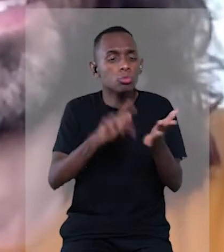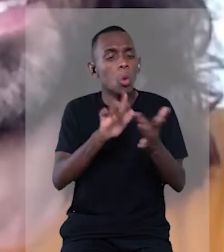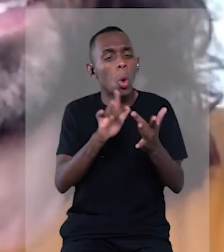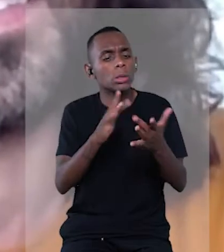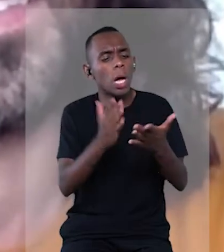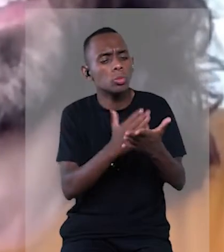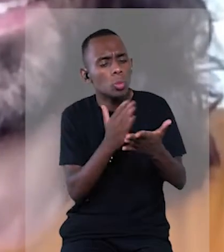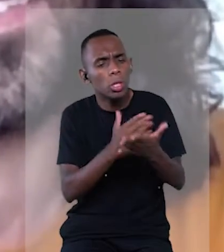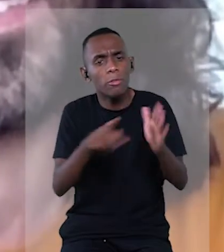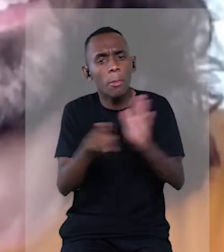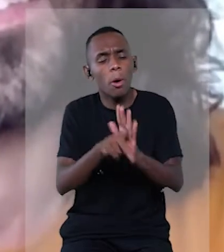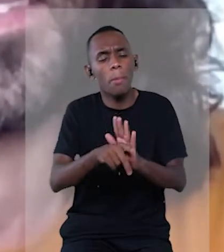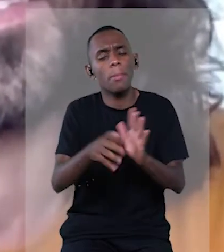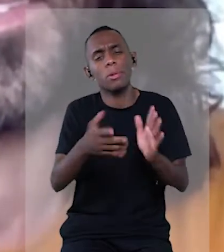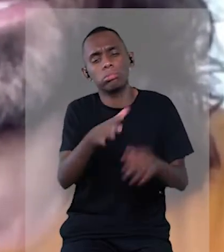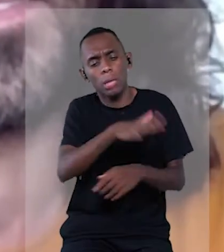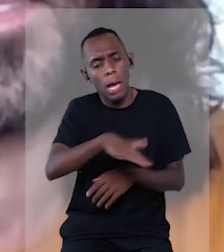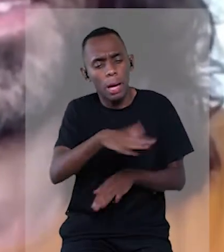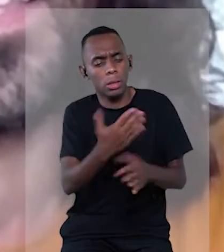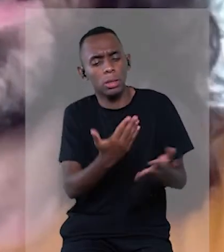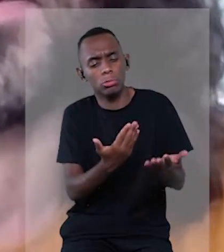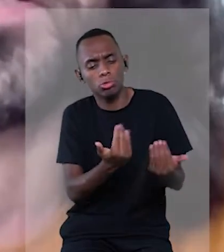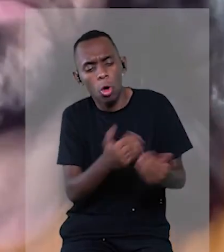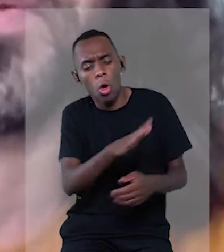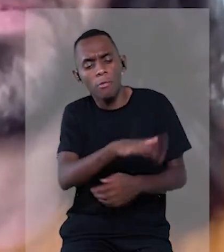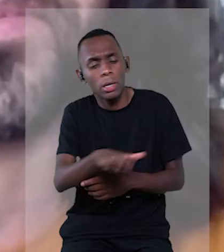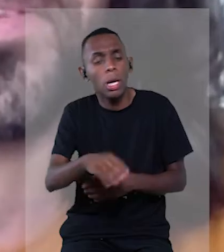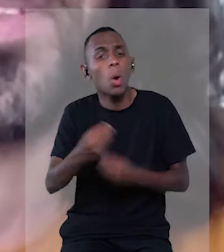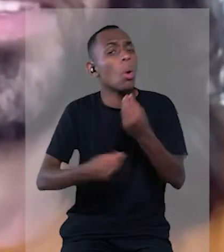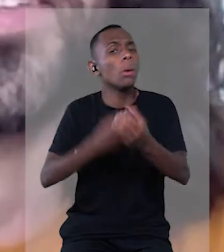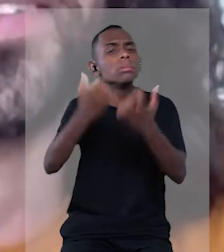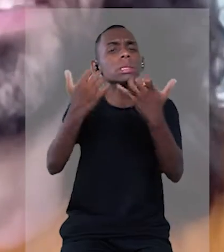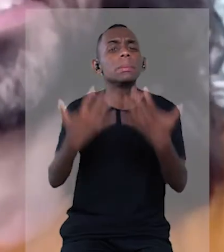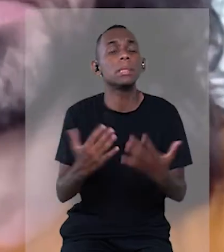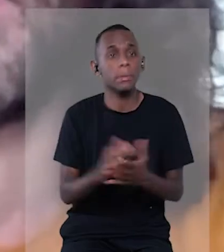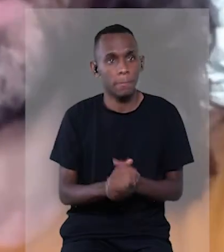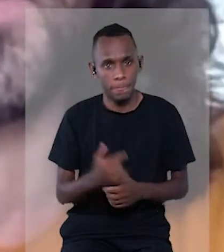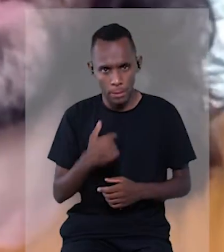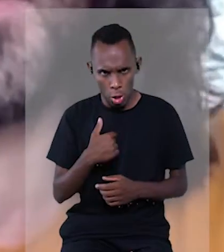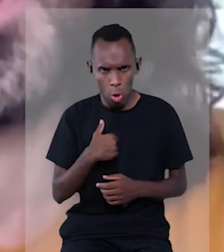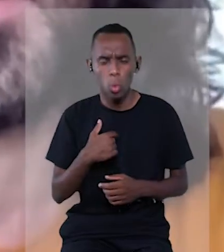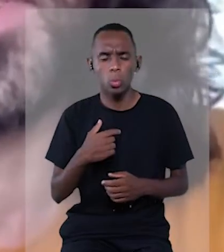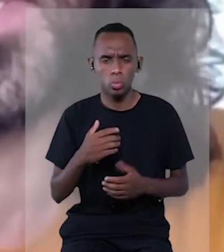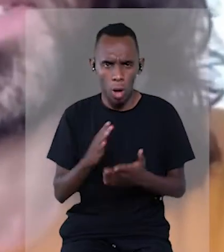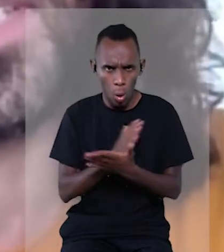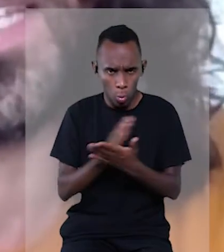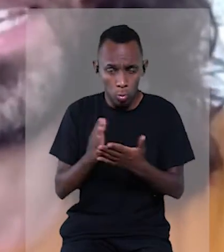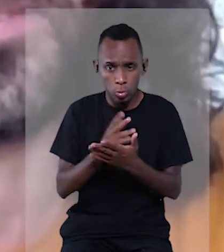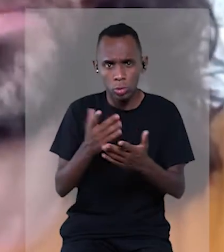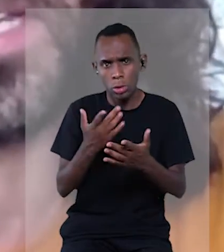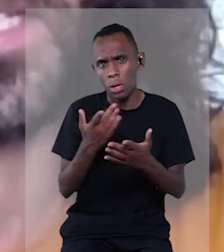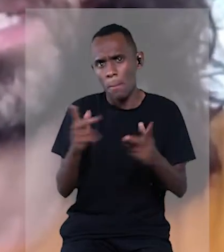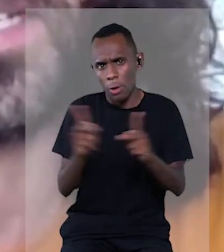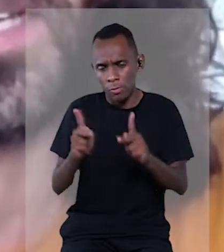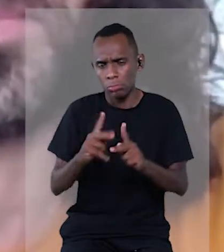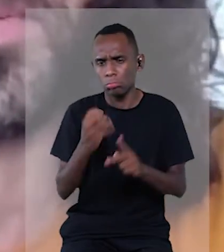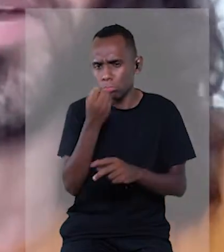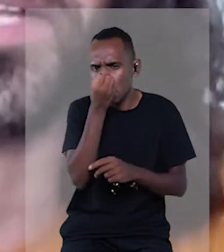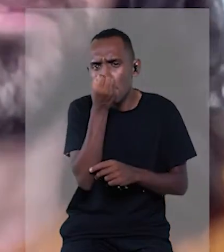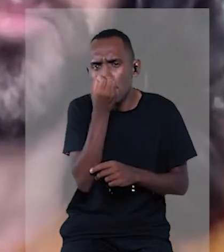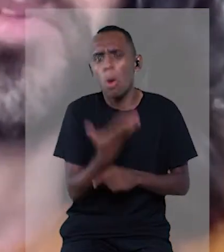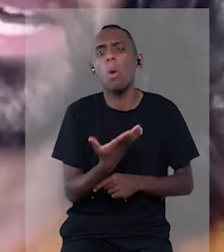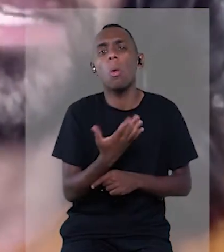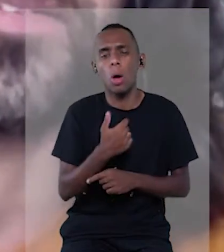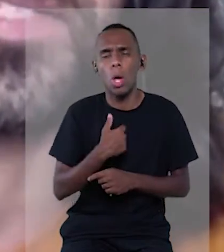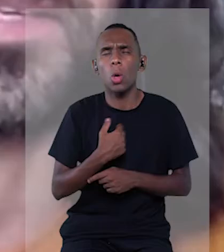livros infantis, infanto-juvenis? O que você Ah, lia, assim, né? eu tive professores muito bons, assim, lá em Lafayette, porque